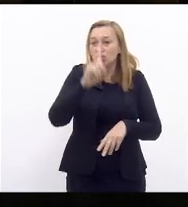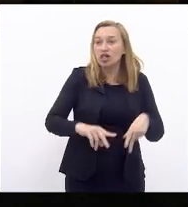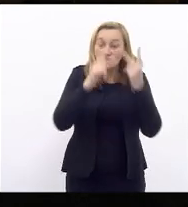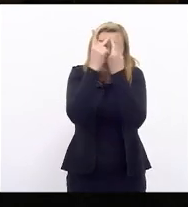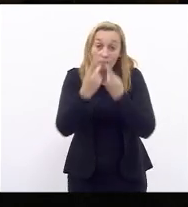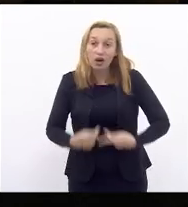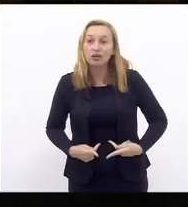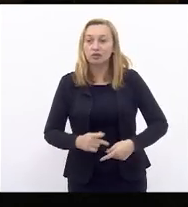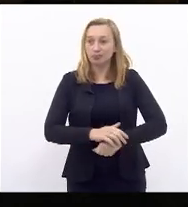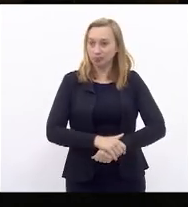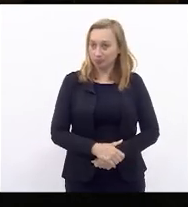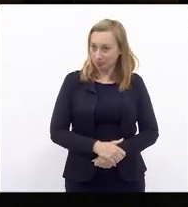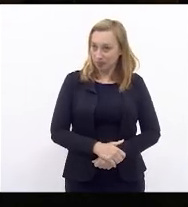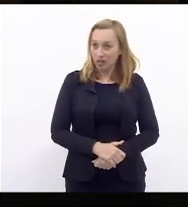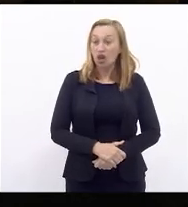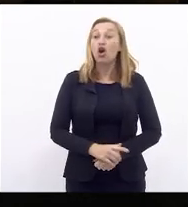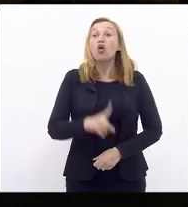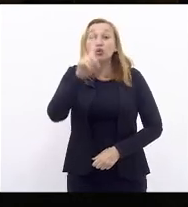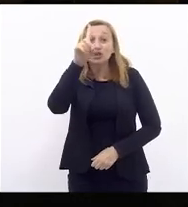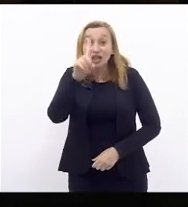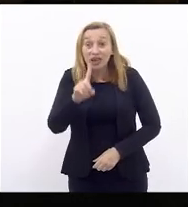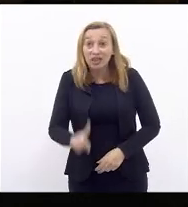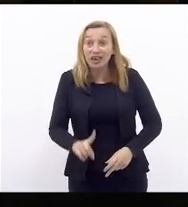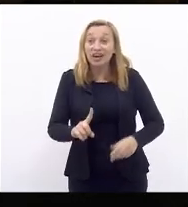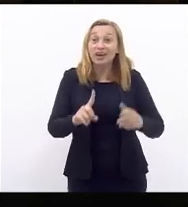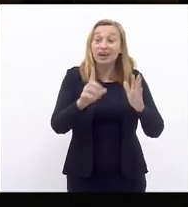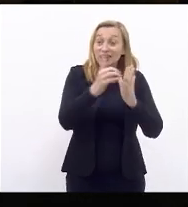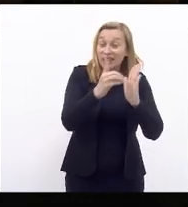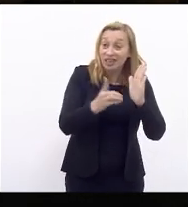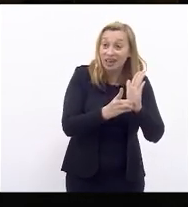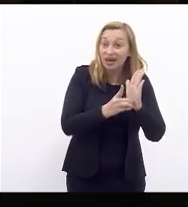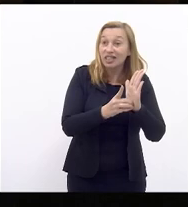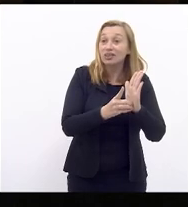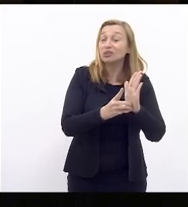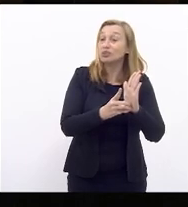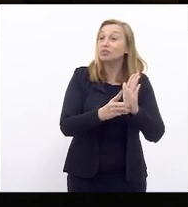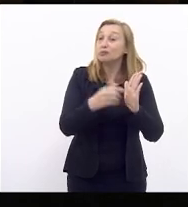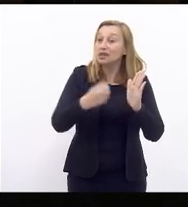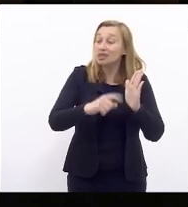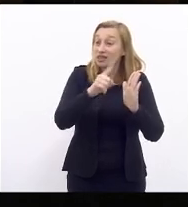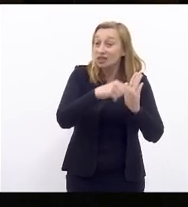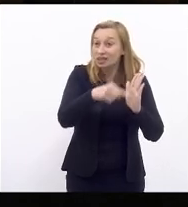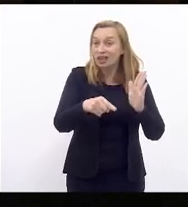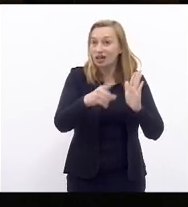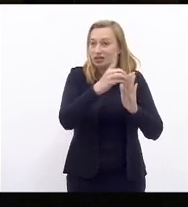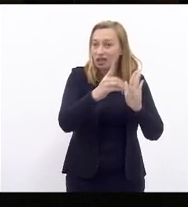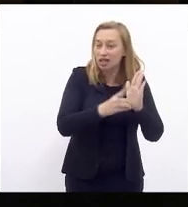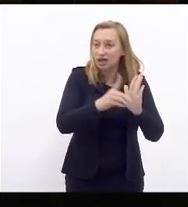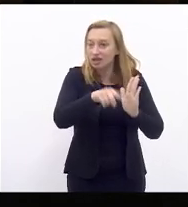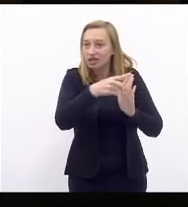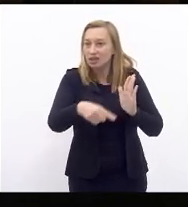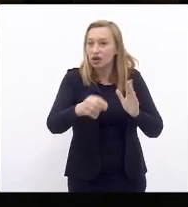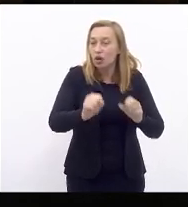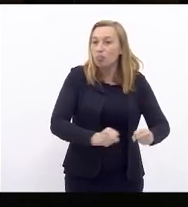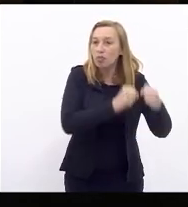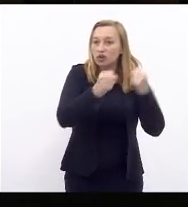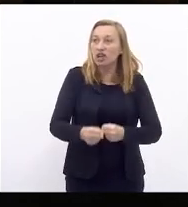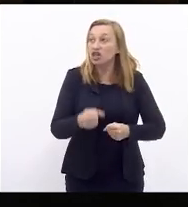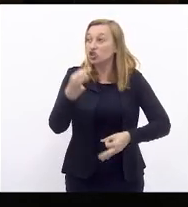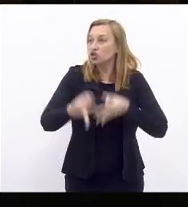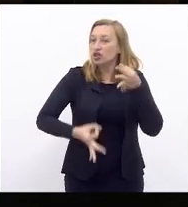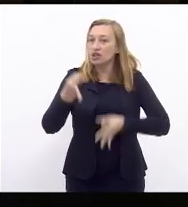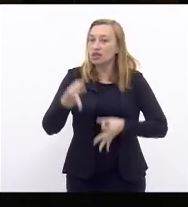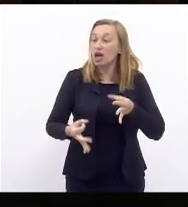humanos. Os decretos precisam ser derrubados. Poder Judiciário,